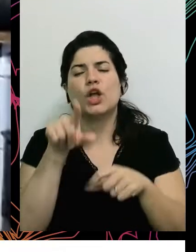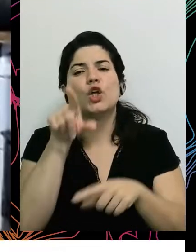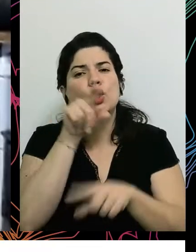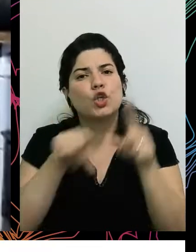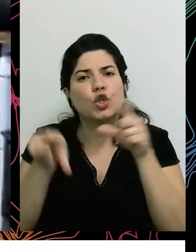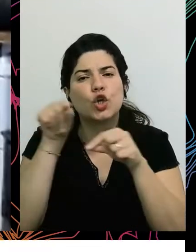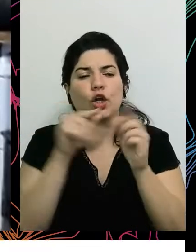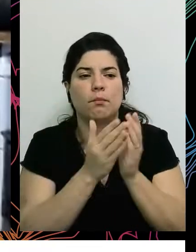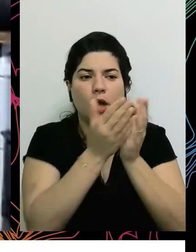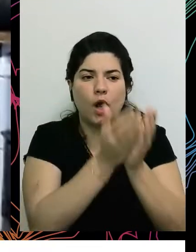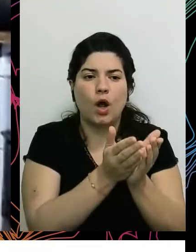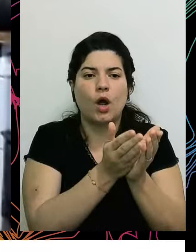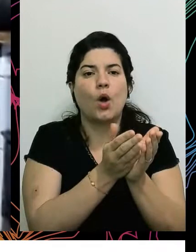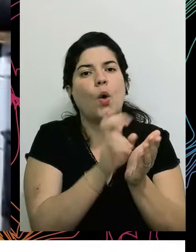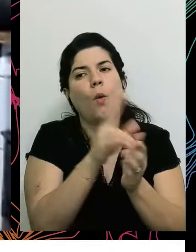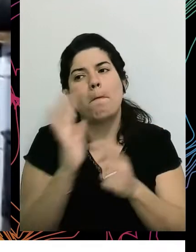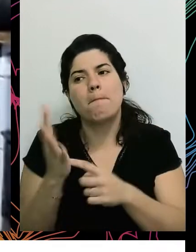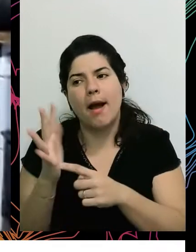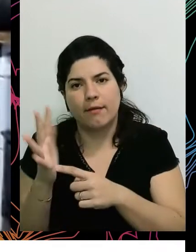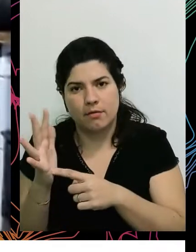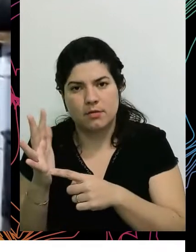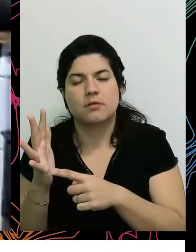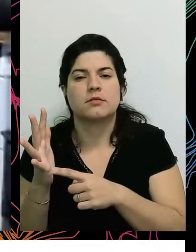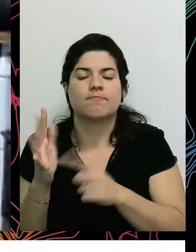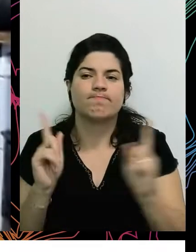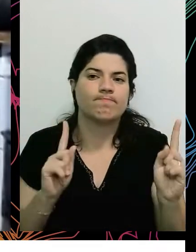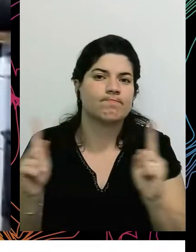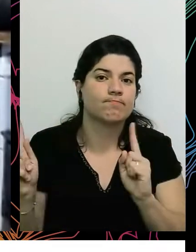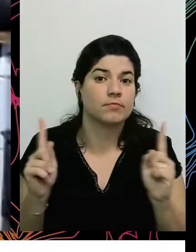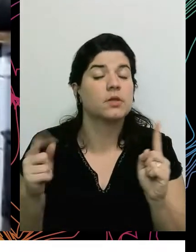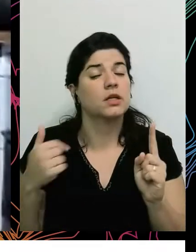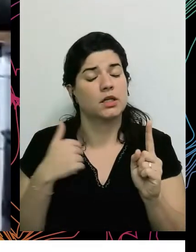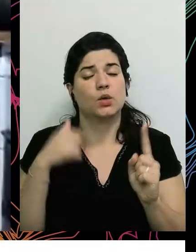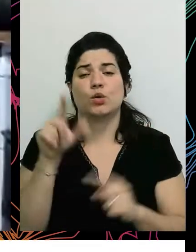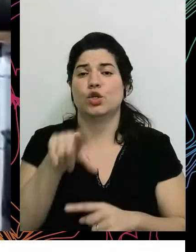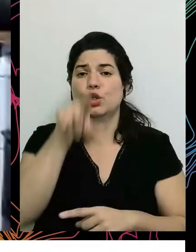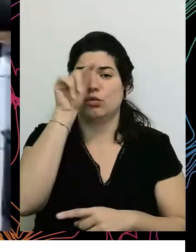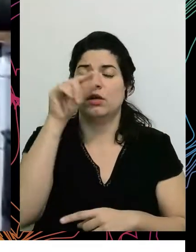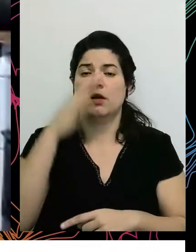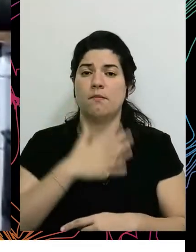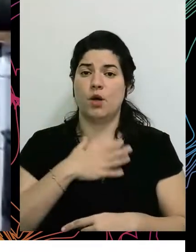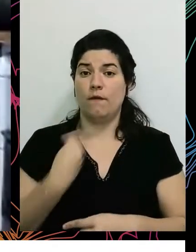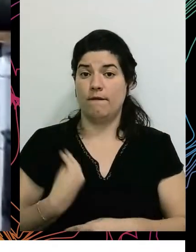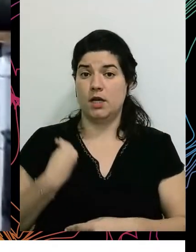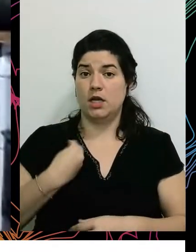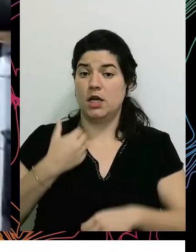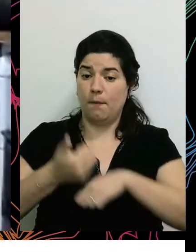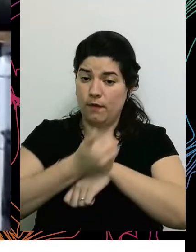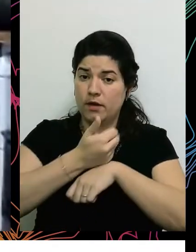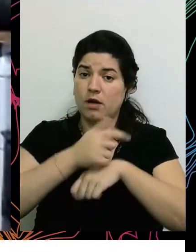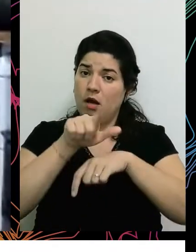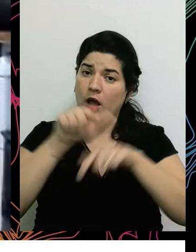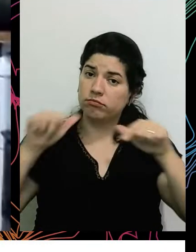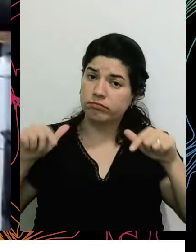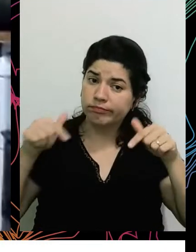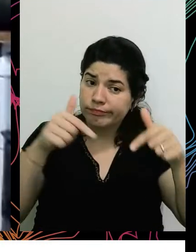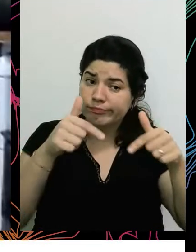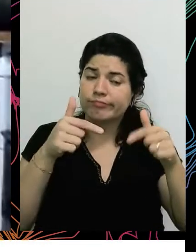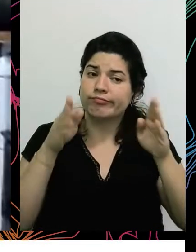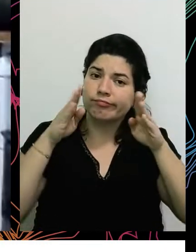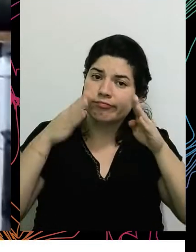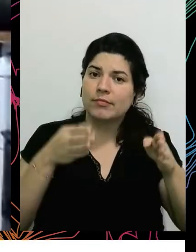náutica ou máquinas. Então, desde então, a minha vida profissional foi dedicada para o mar, né? Eu trabalhei